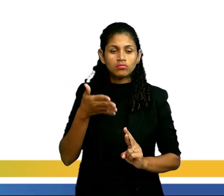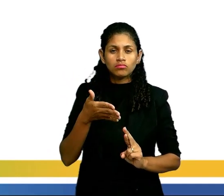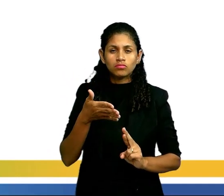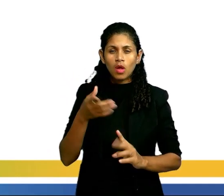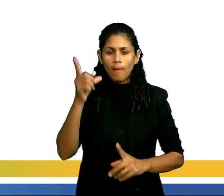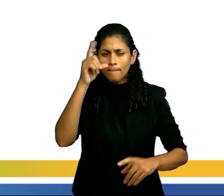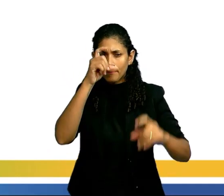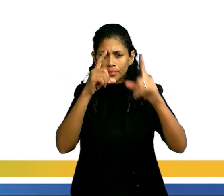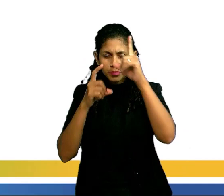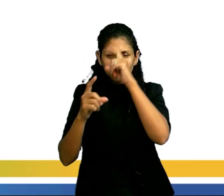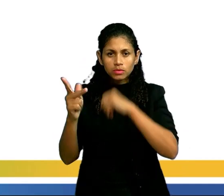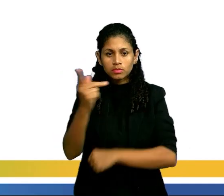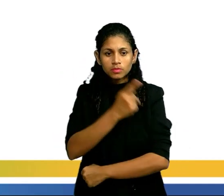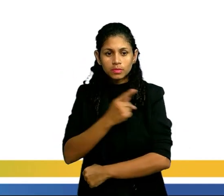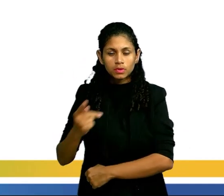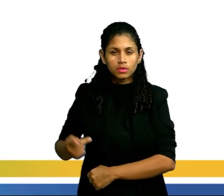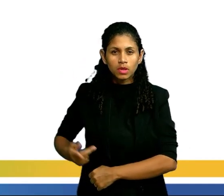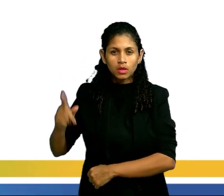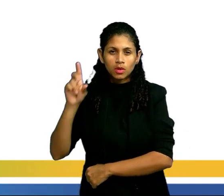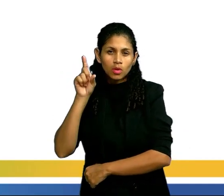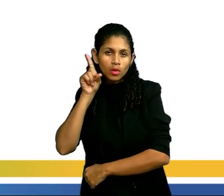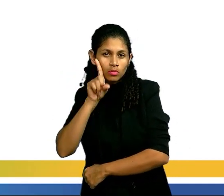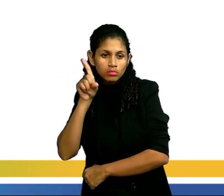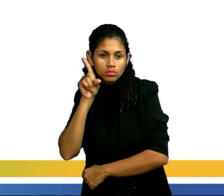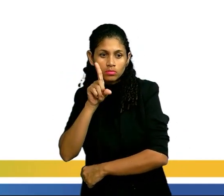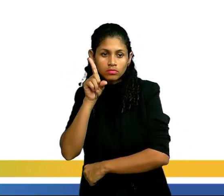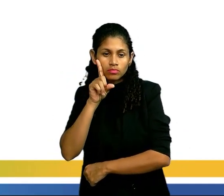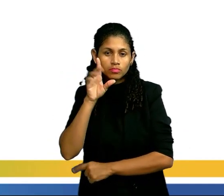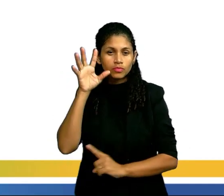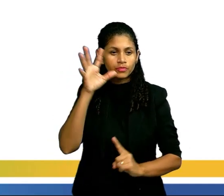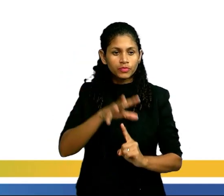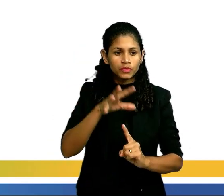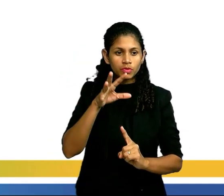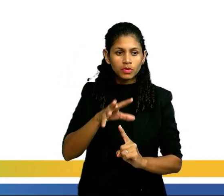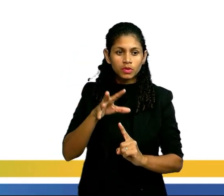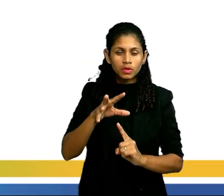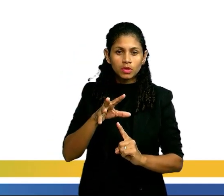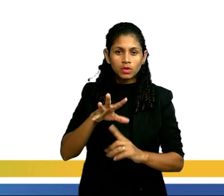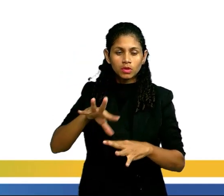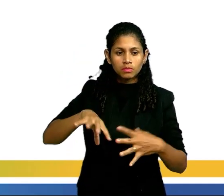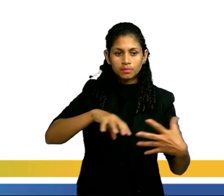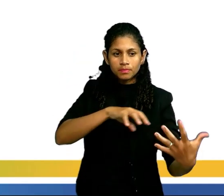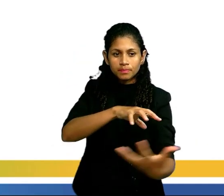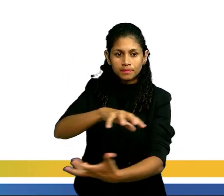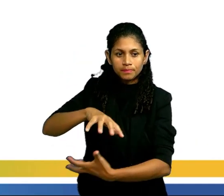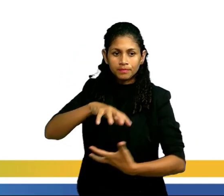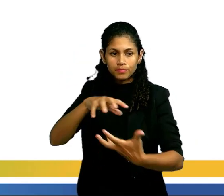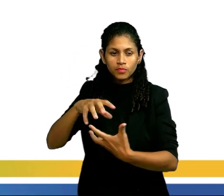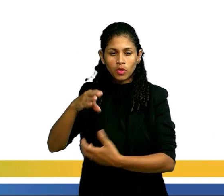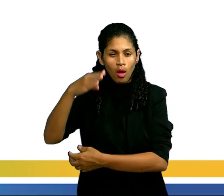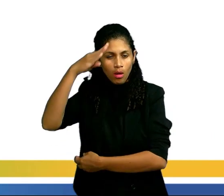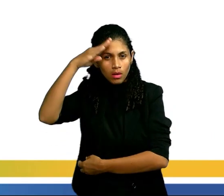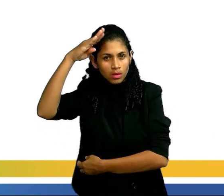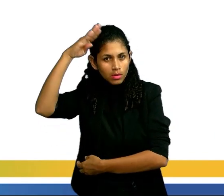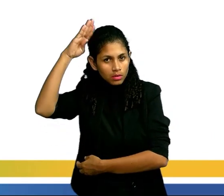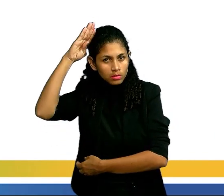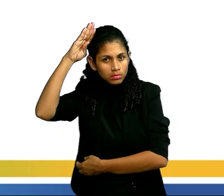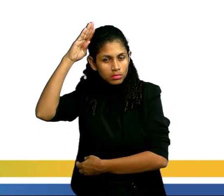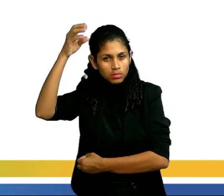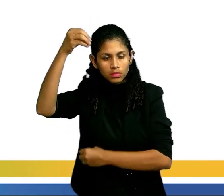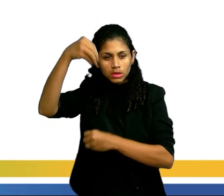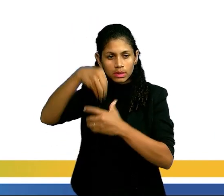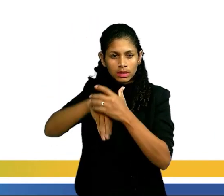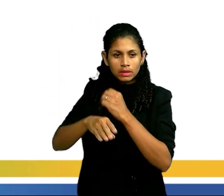do presidente dos Estados Unidos com a influência da Revolução Cubana na América Latina.